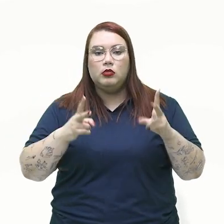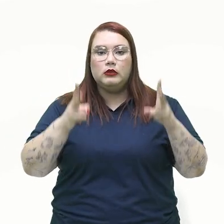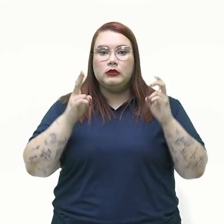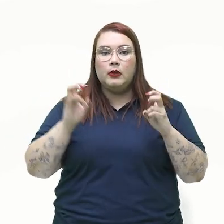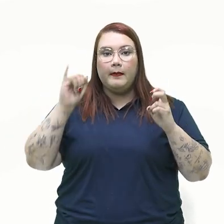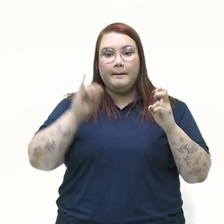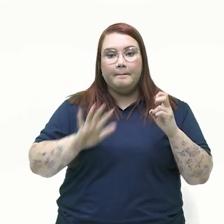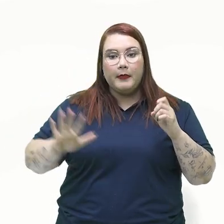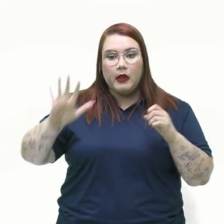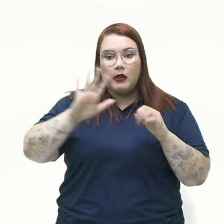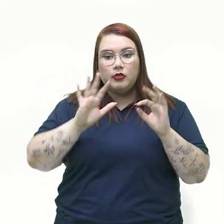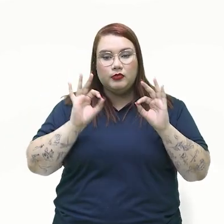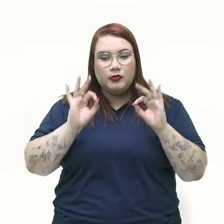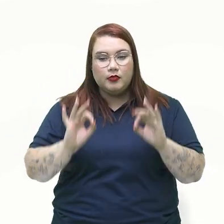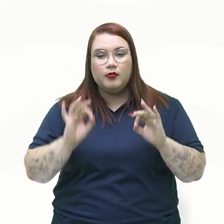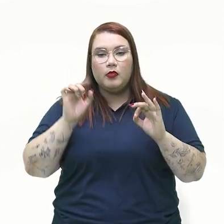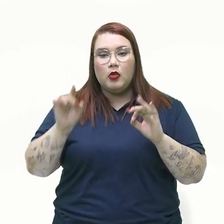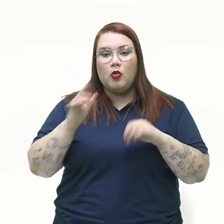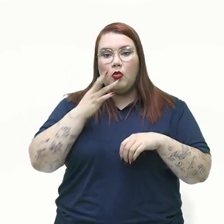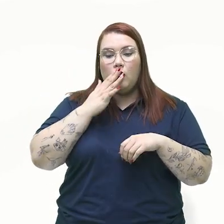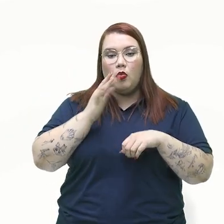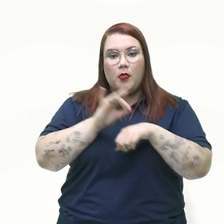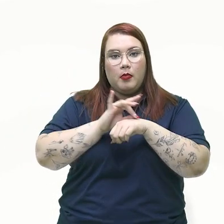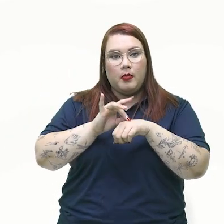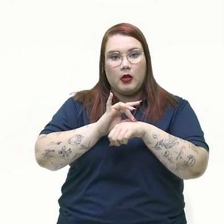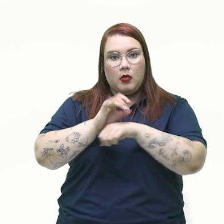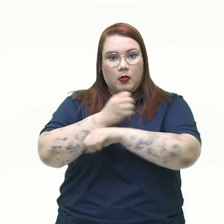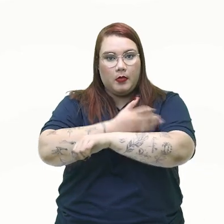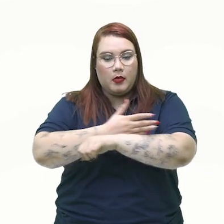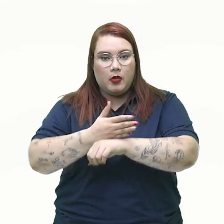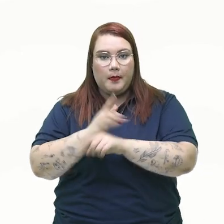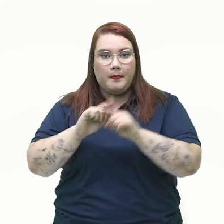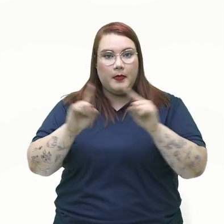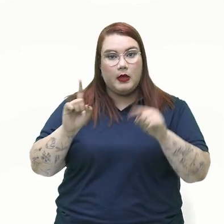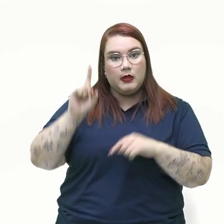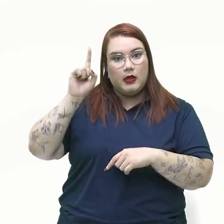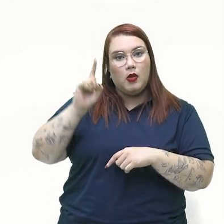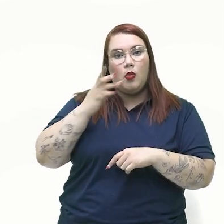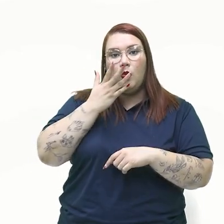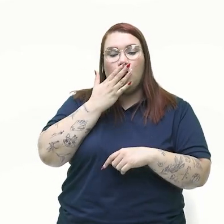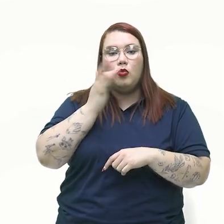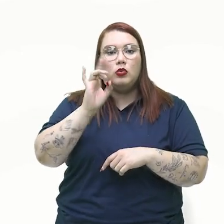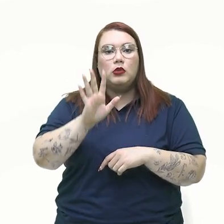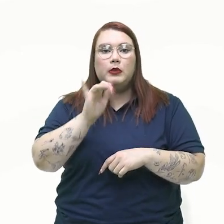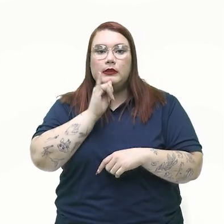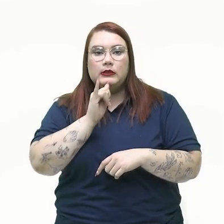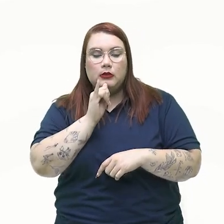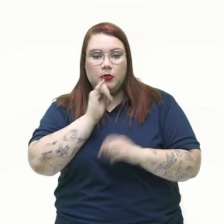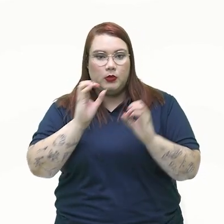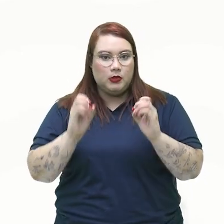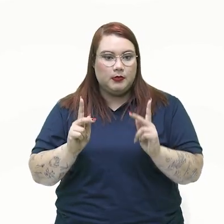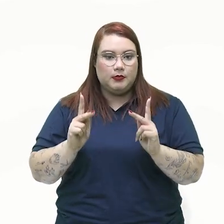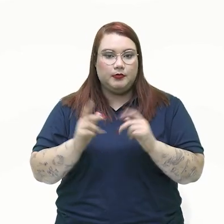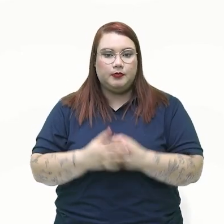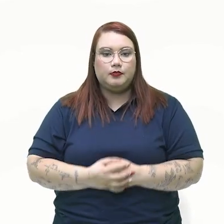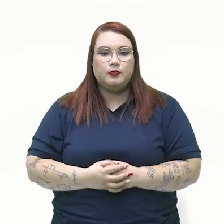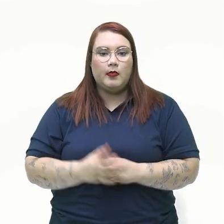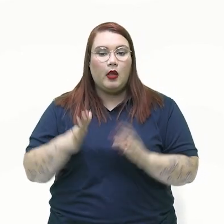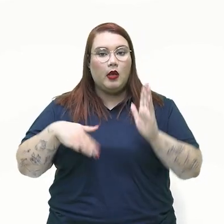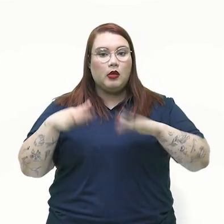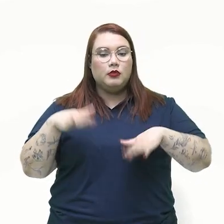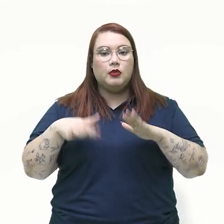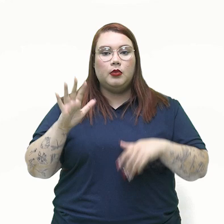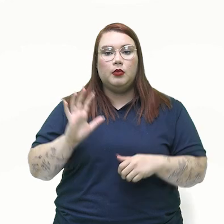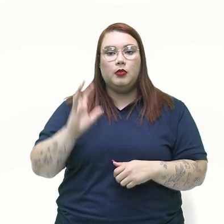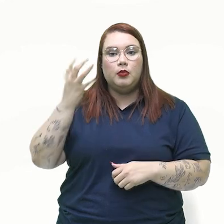na verdade, real, ela é em preto e branco, mas aqui está colorida artificialmente. Então, às vezes